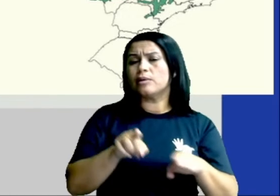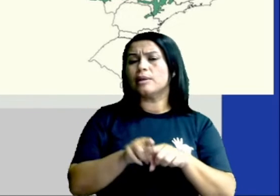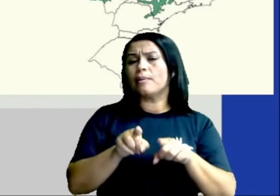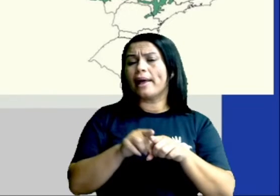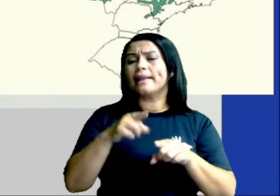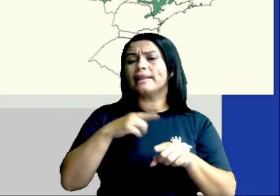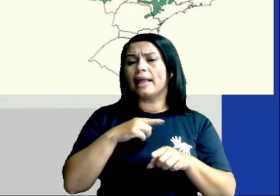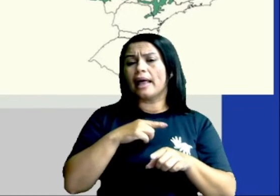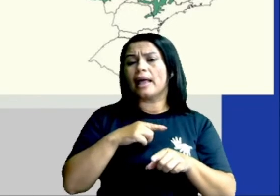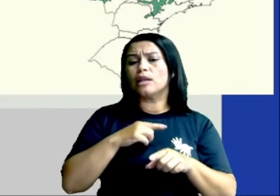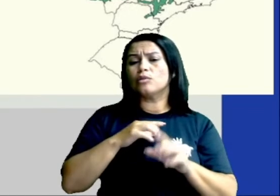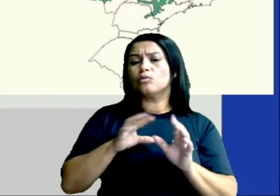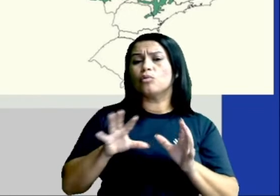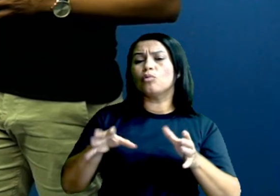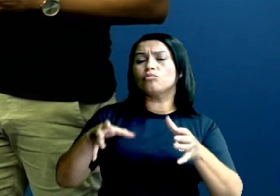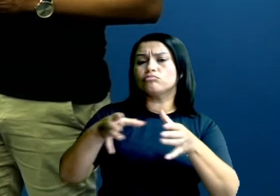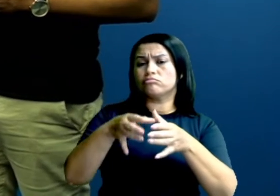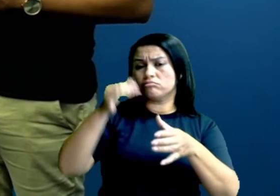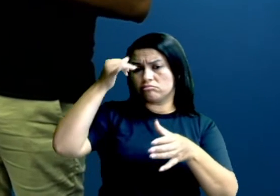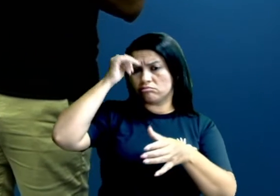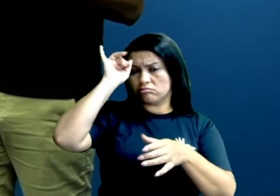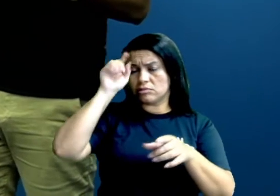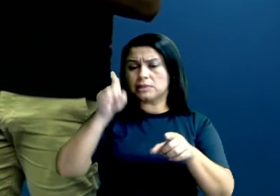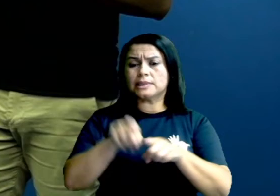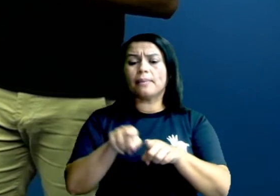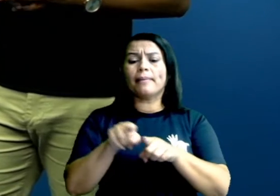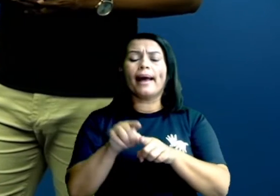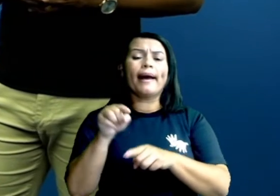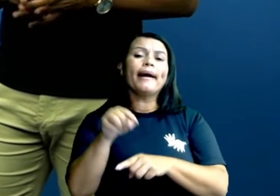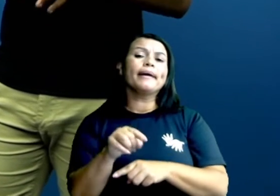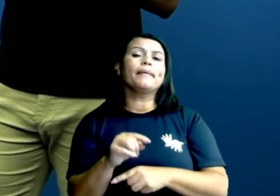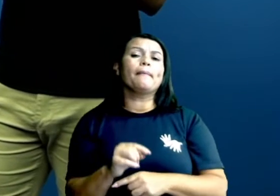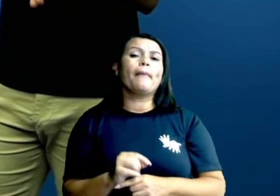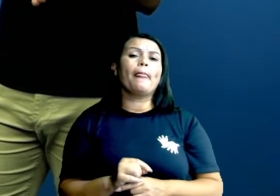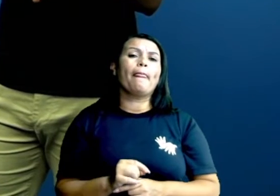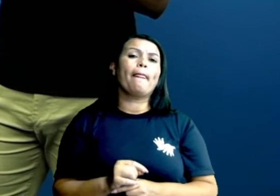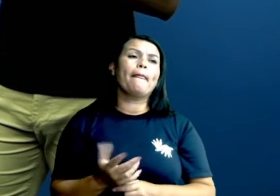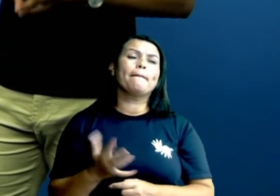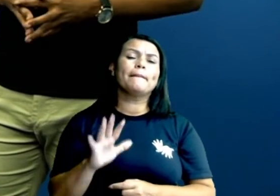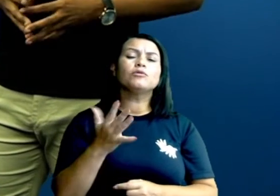rebanho bovino do nosso território vai estar, vamos dizer assim, né,